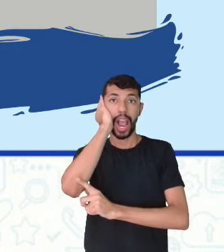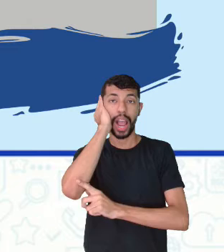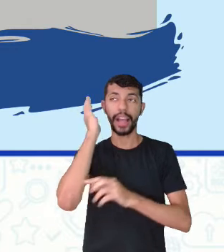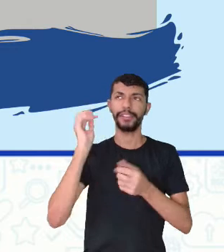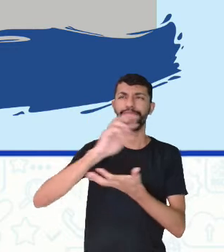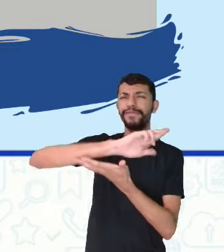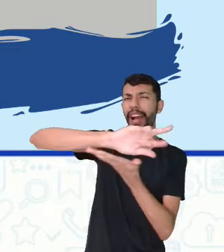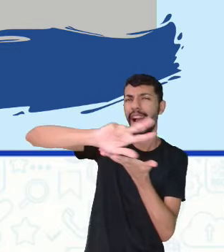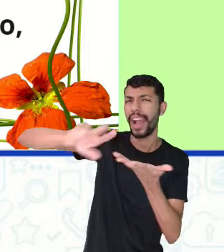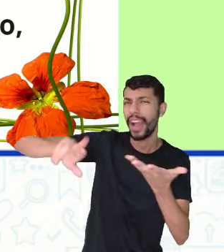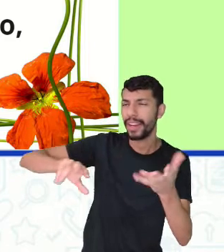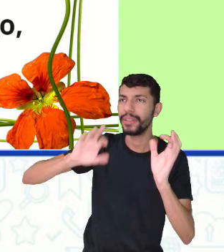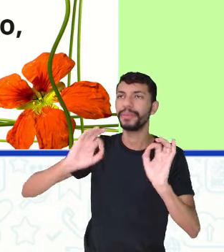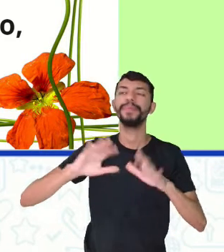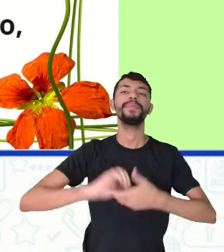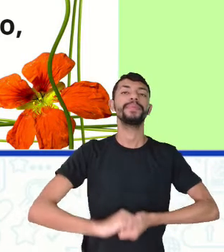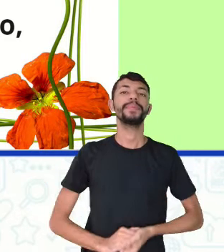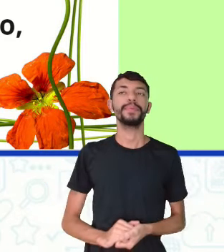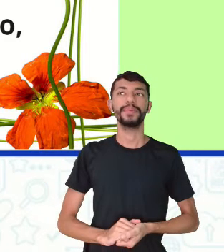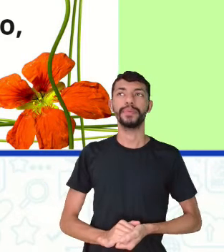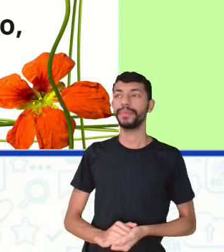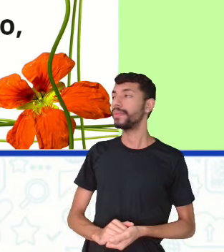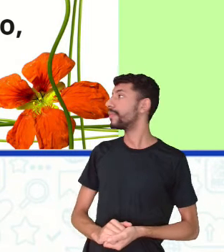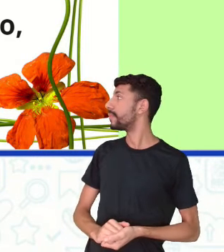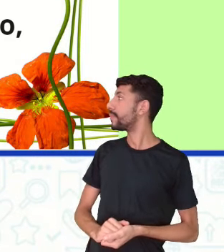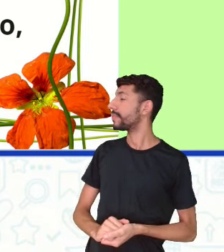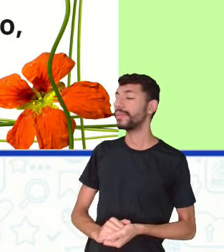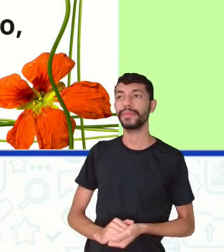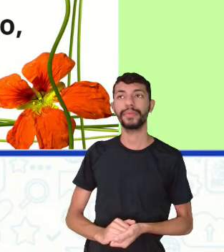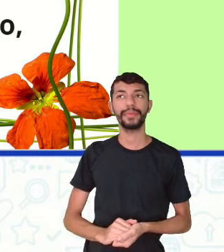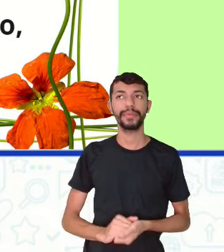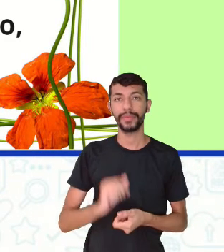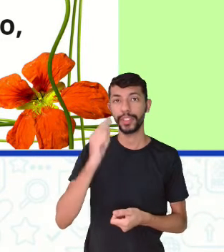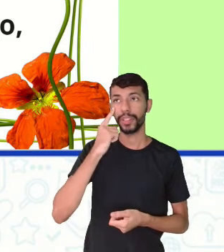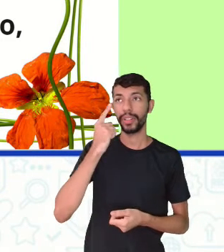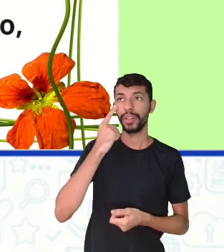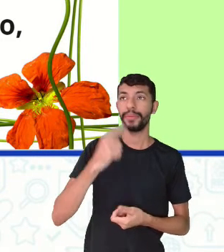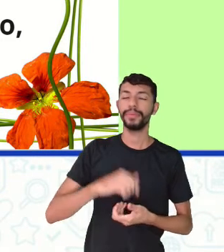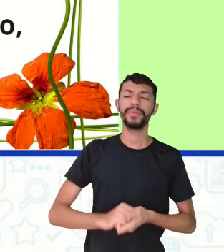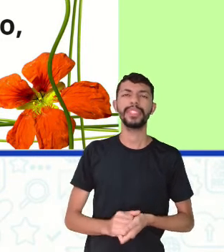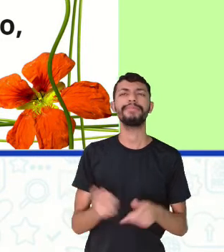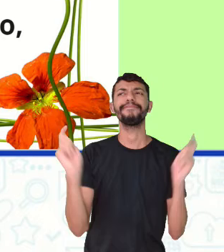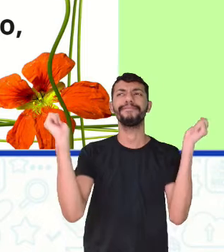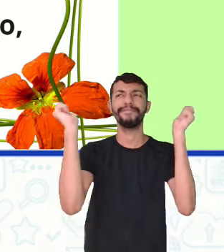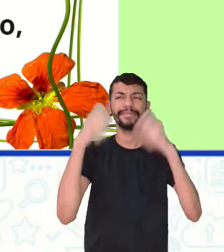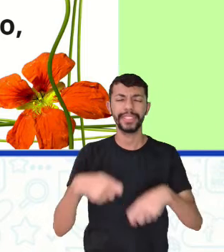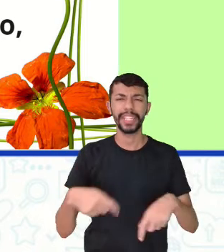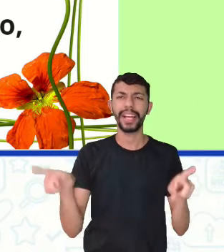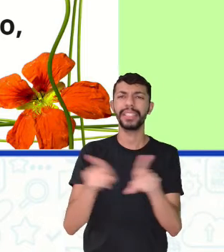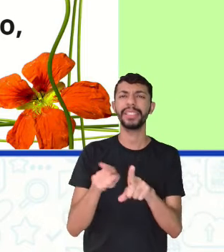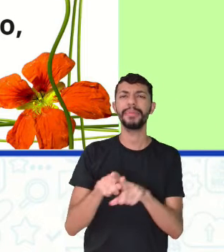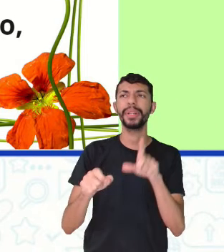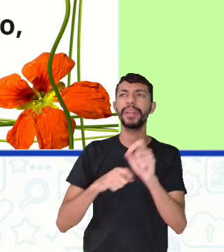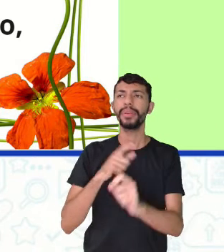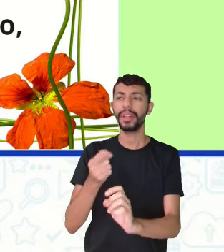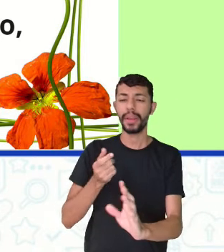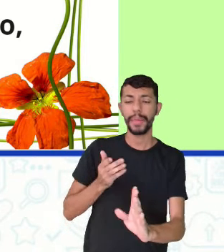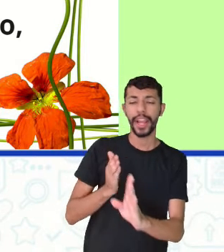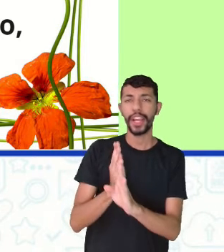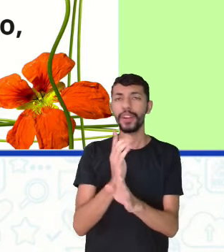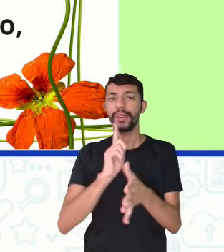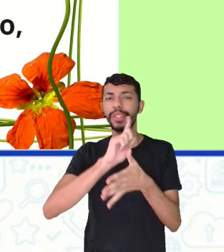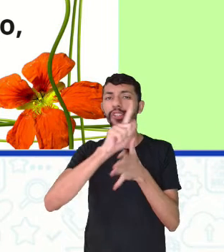dentre outros. A circulação desse gênero, não é? É possível encontrar o